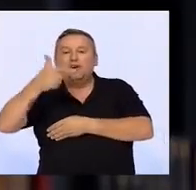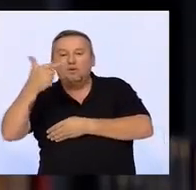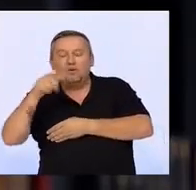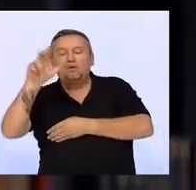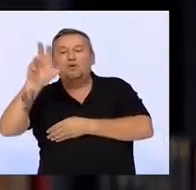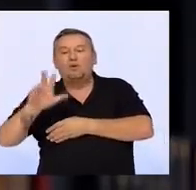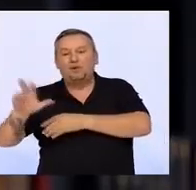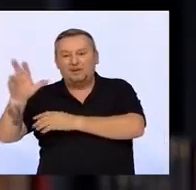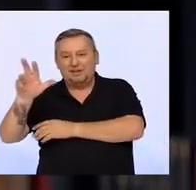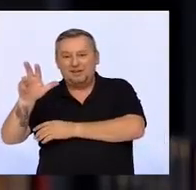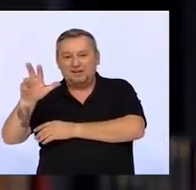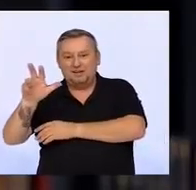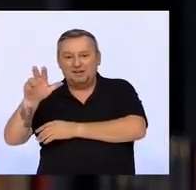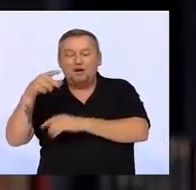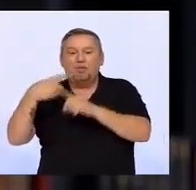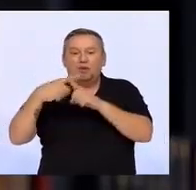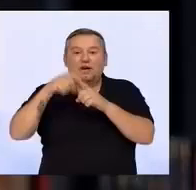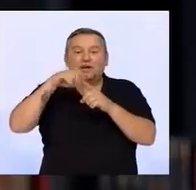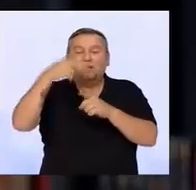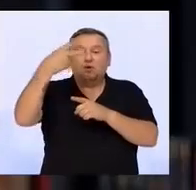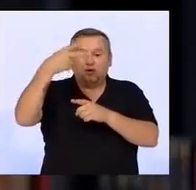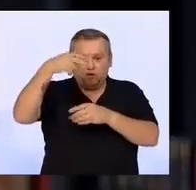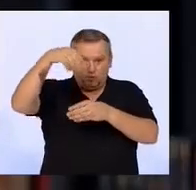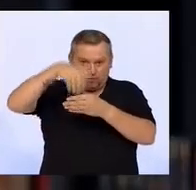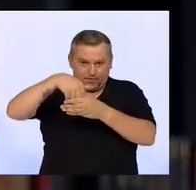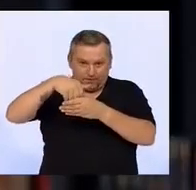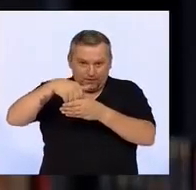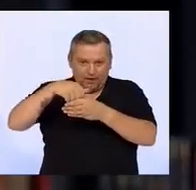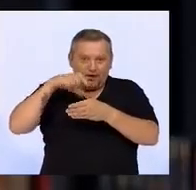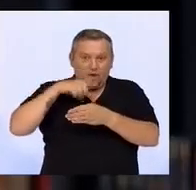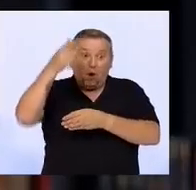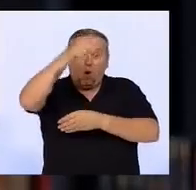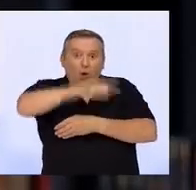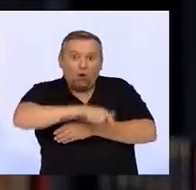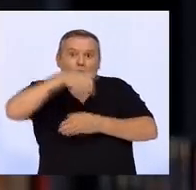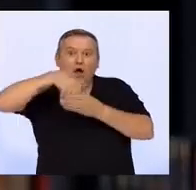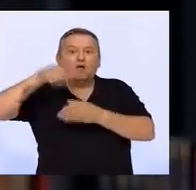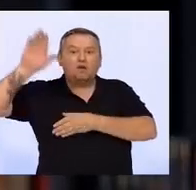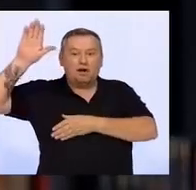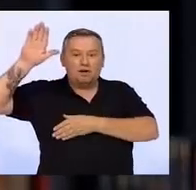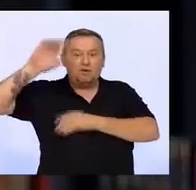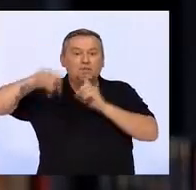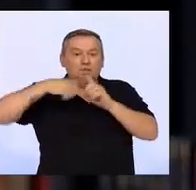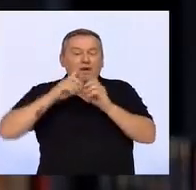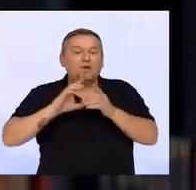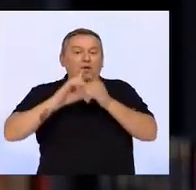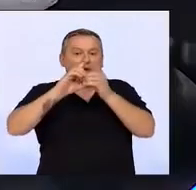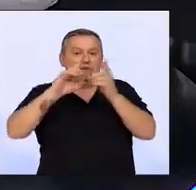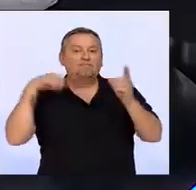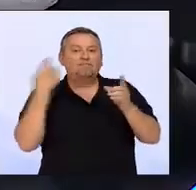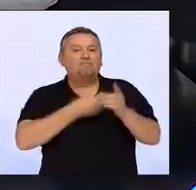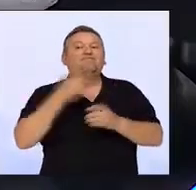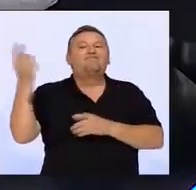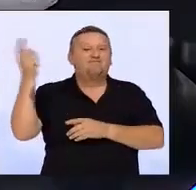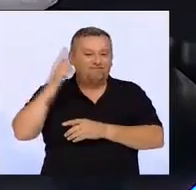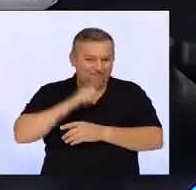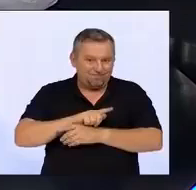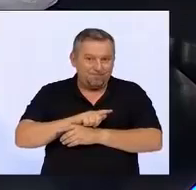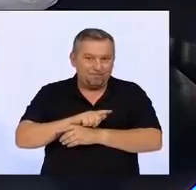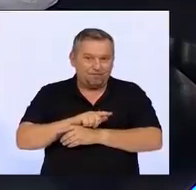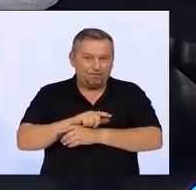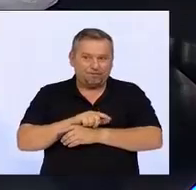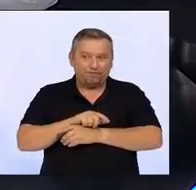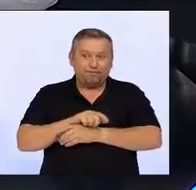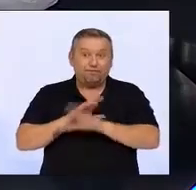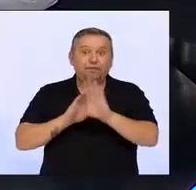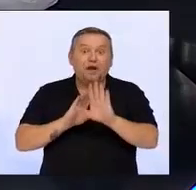turno, se tiver um outro candidato desse polo mais democrático, nós ganhamos. Eu queria entrar num ponto do programa. Veja,